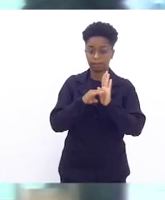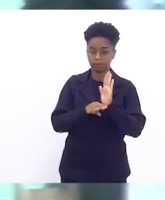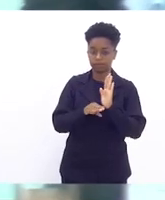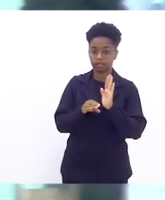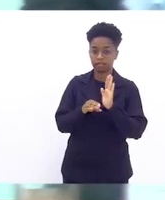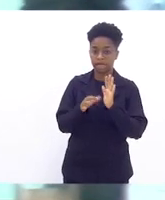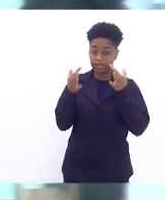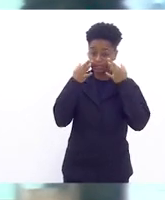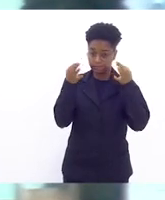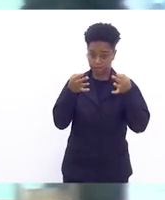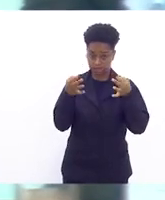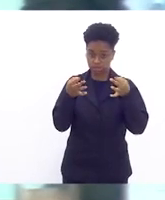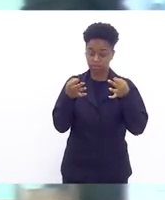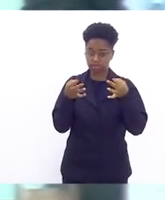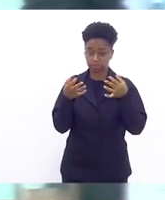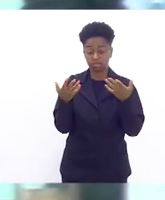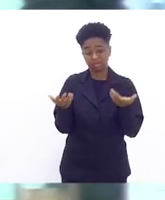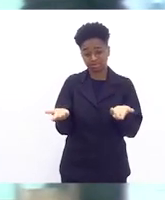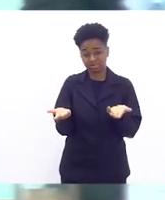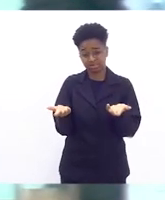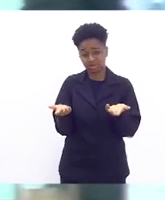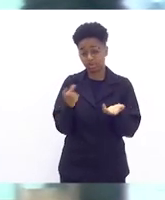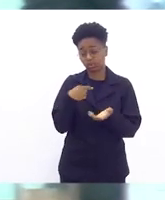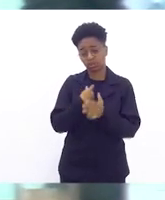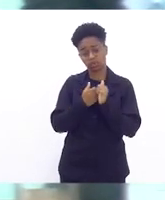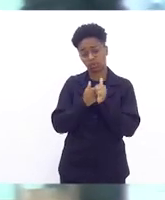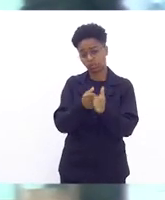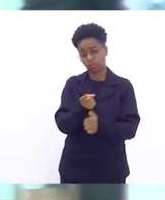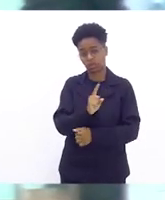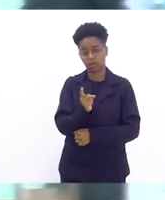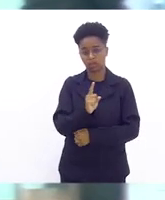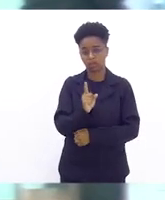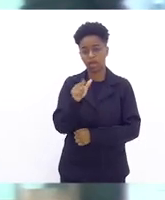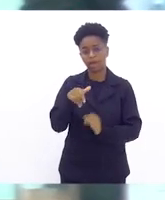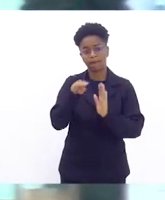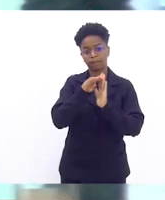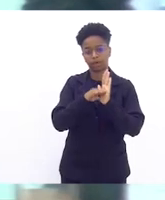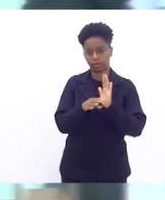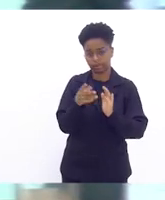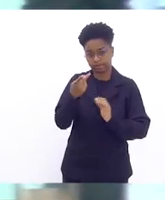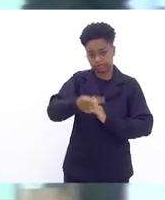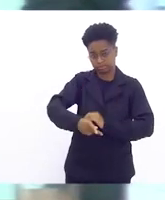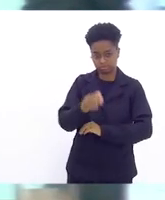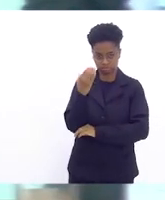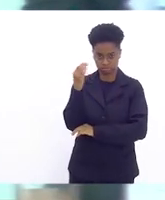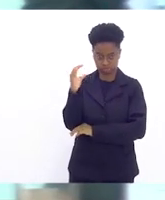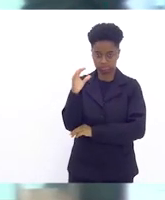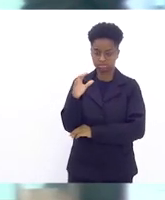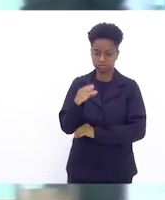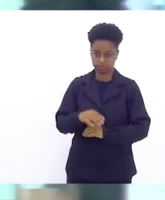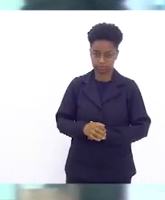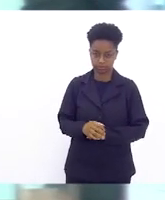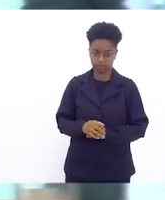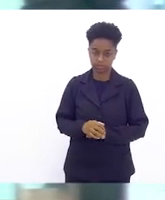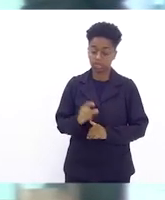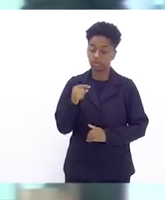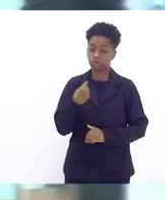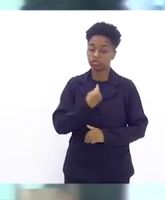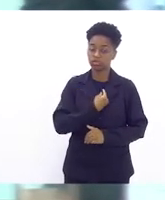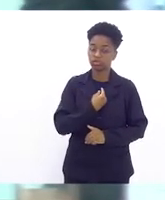liga assim a gente não acompanha Essa é um programa Municipal né A gente só só